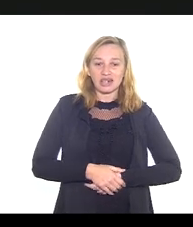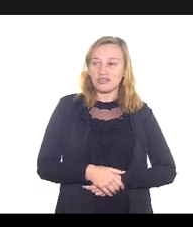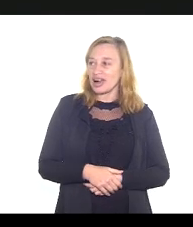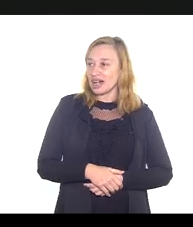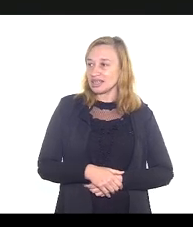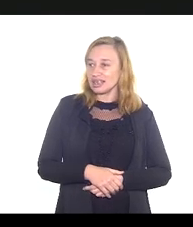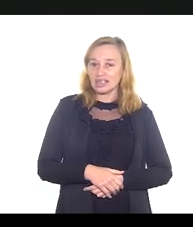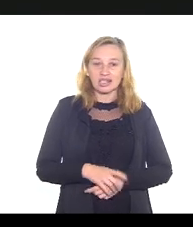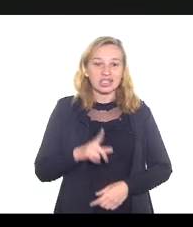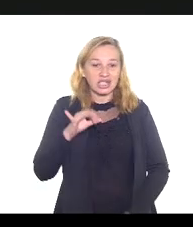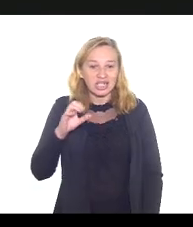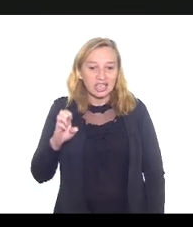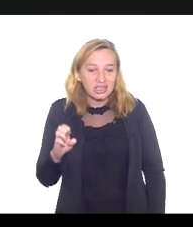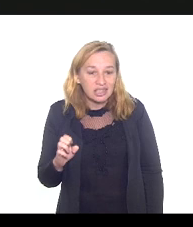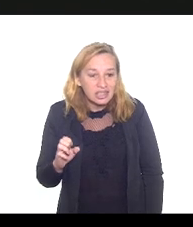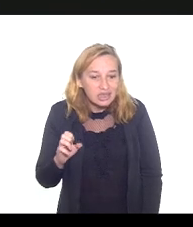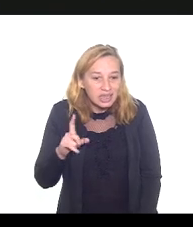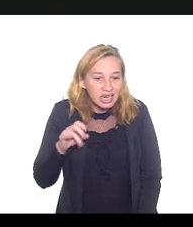Eliane?